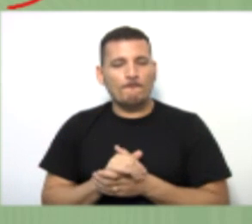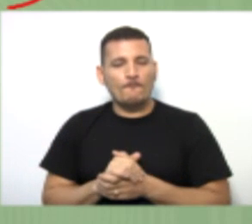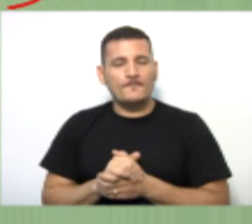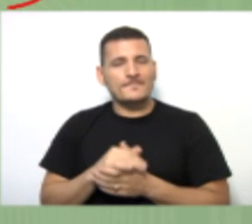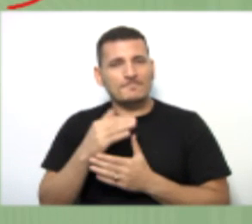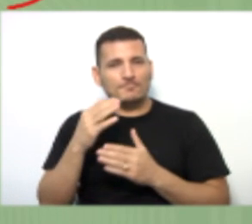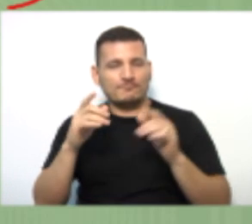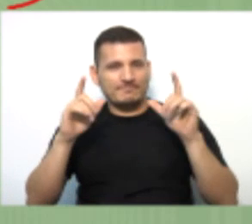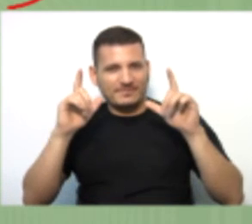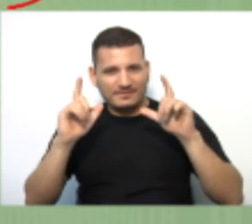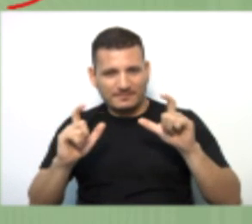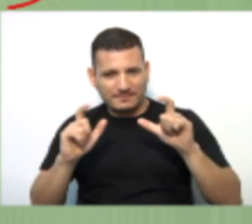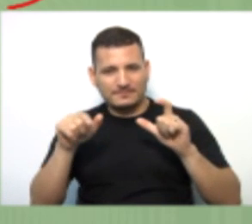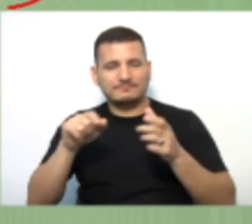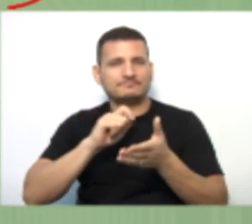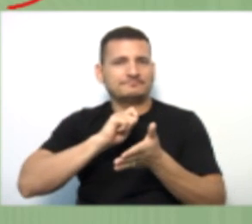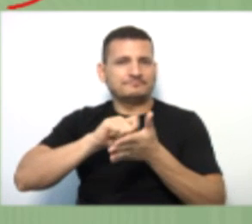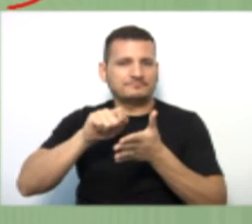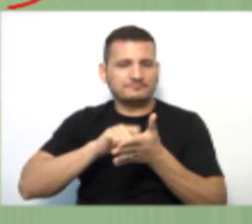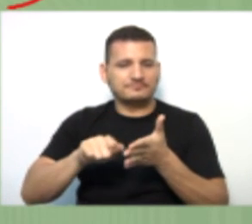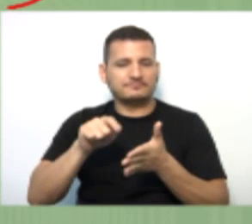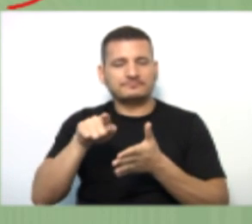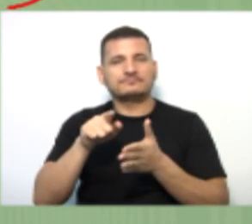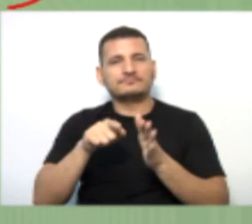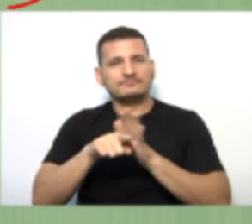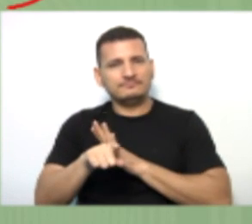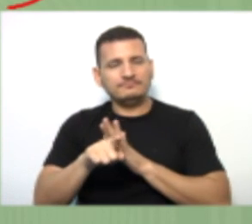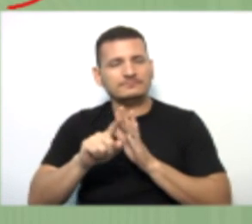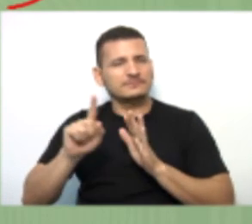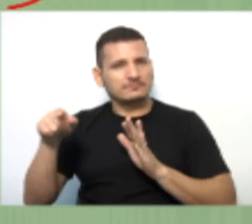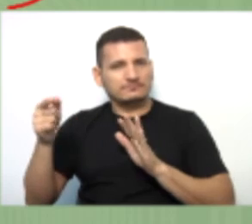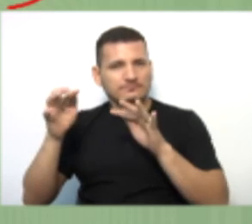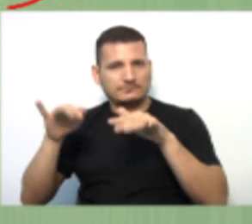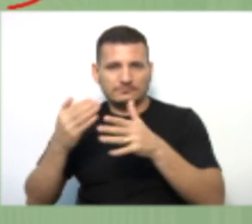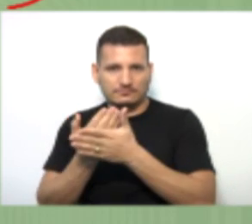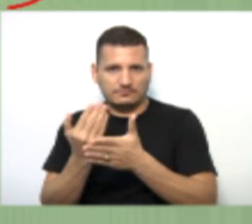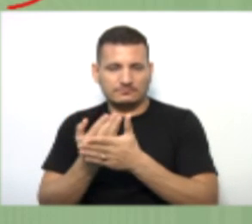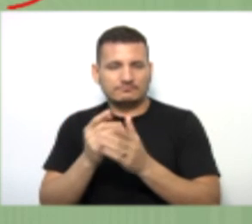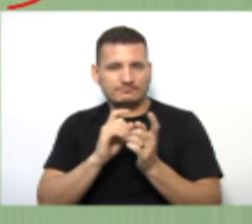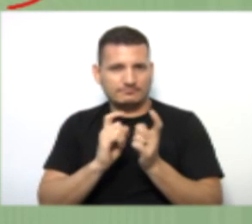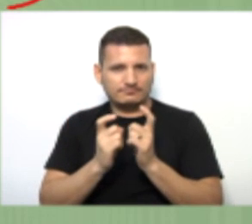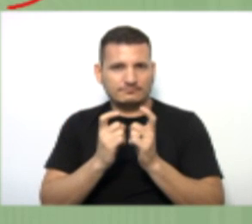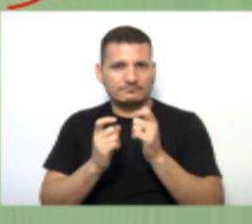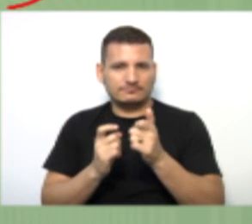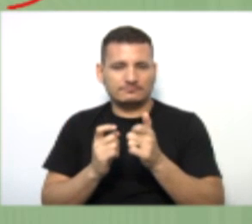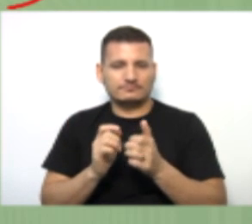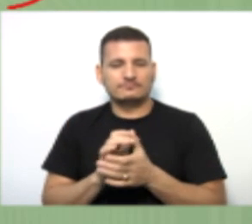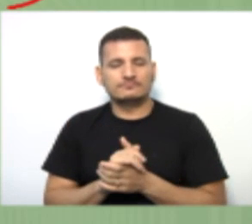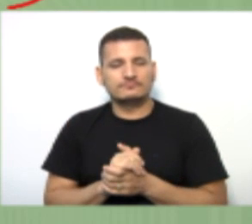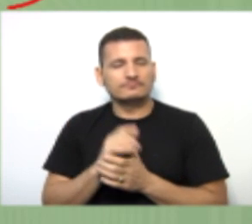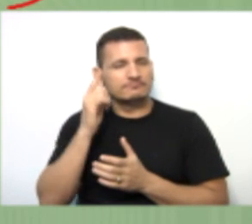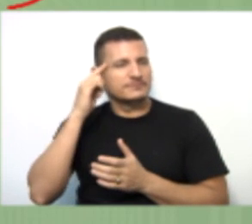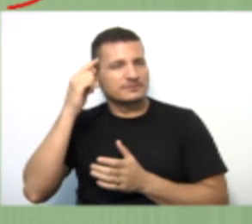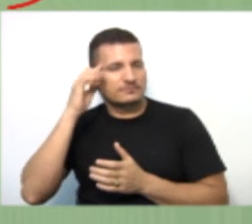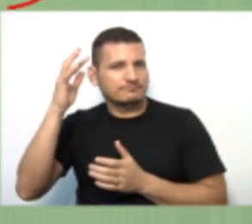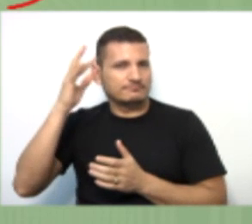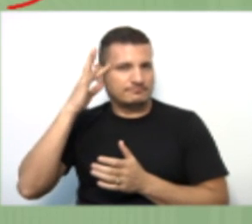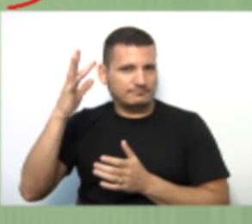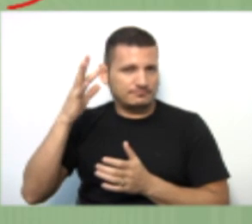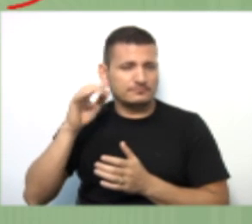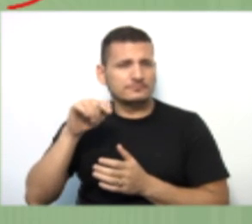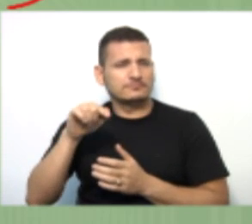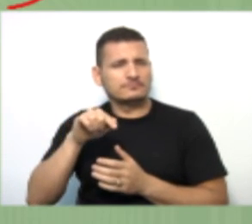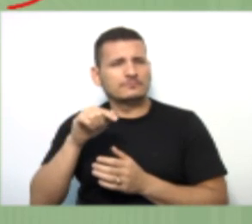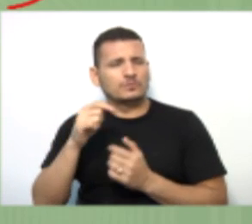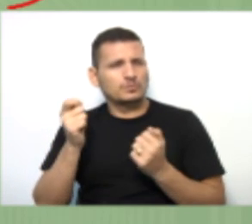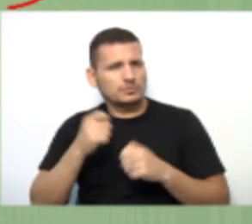famosa foto, quem puder anotar essa questão aí, anota que no final da aula a gente vai discutir, tá bom? Vamos refletir um pouco sobre ela. Professor, com ela consigo treinar